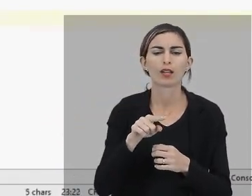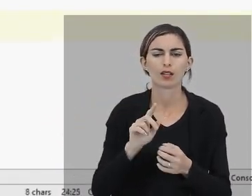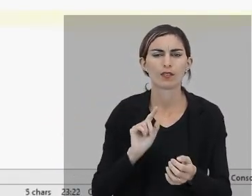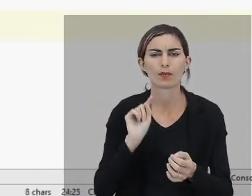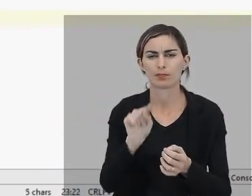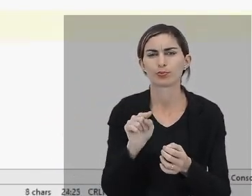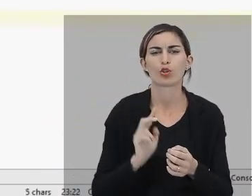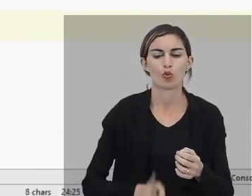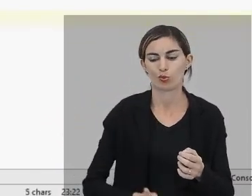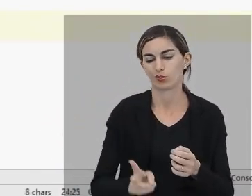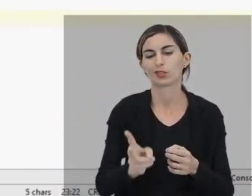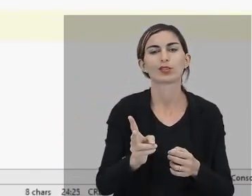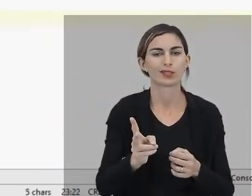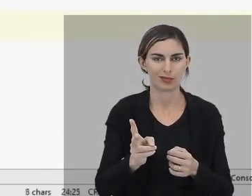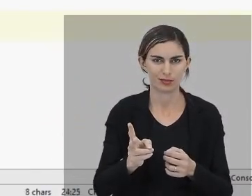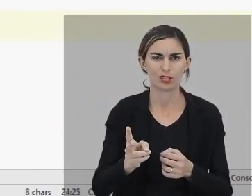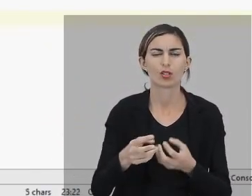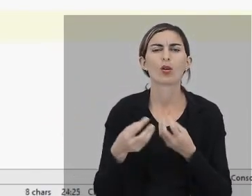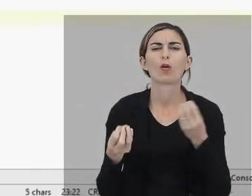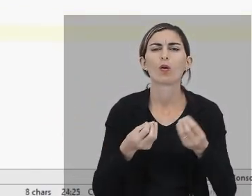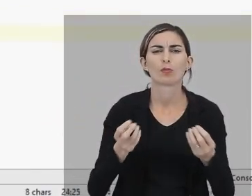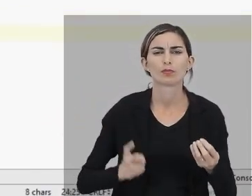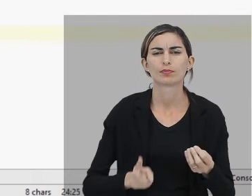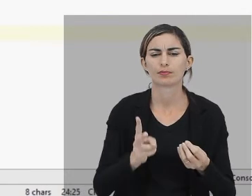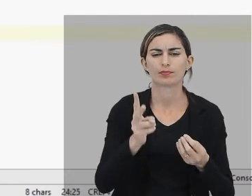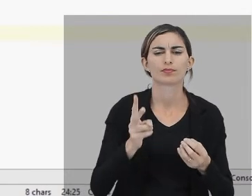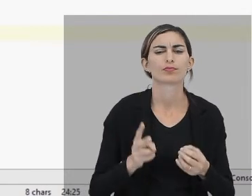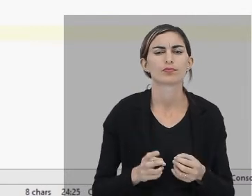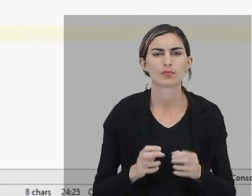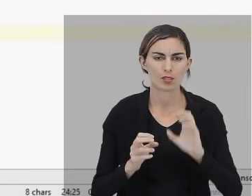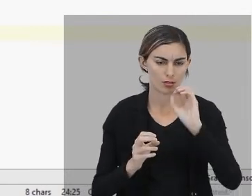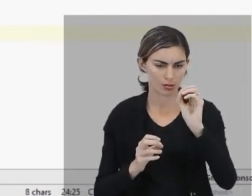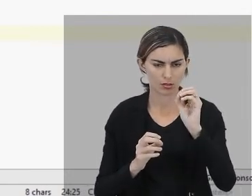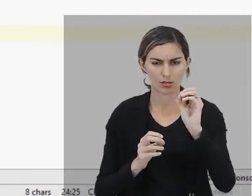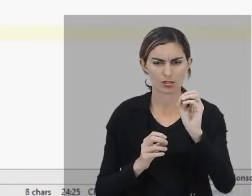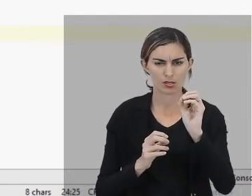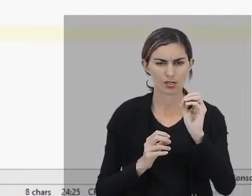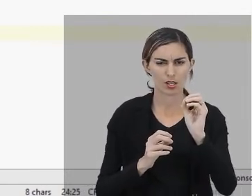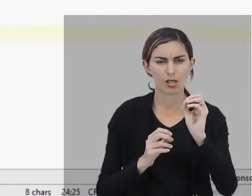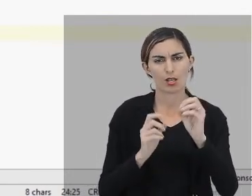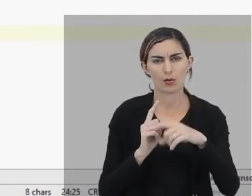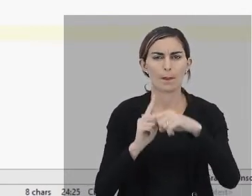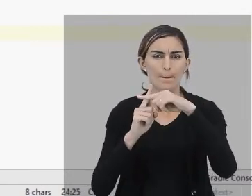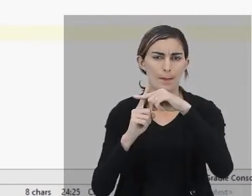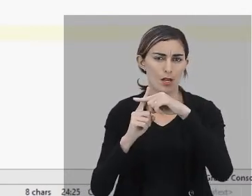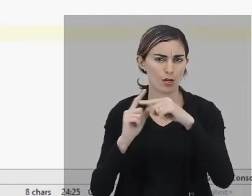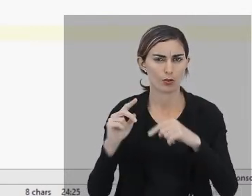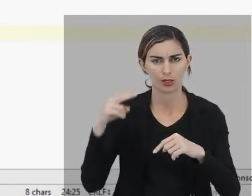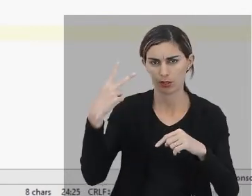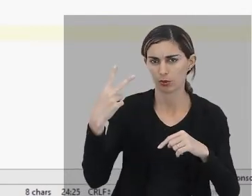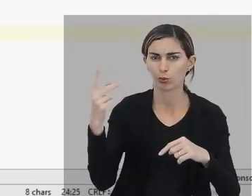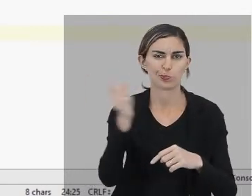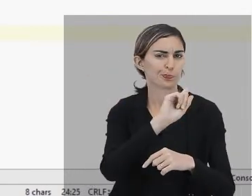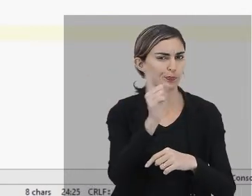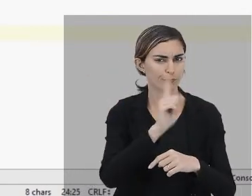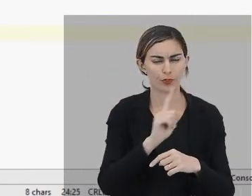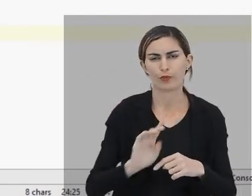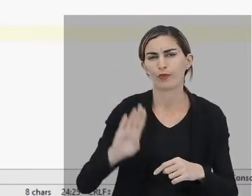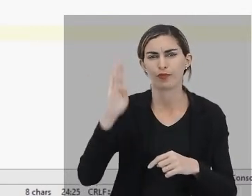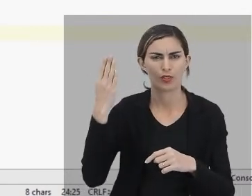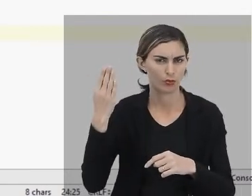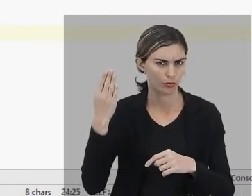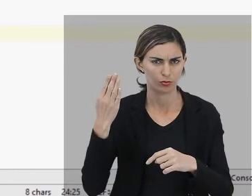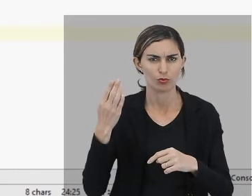vai acionar o continue. Então, em que momentos ele vai fazer isso? 0 é maior do que 2? Não, falso. Então, ele